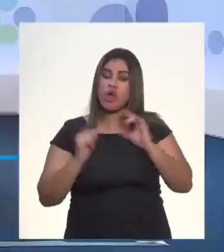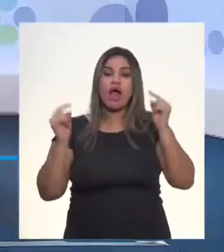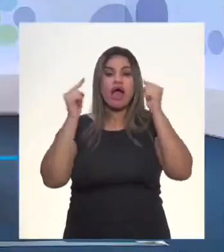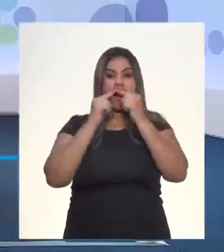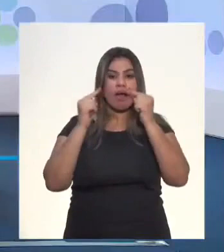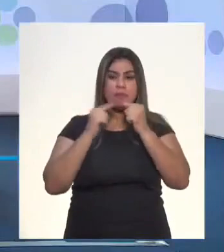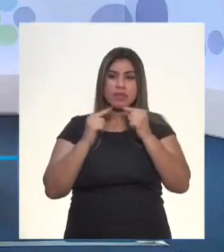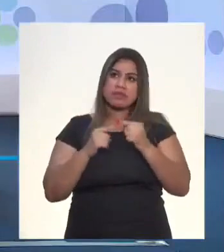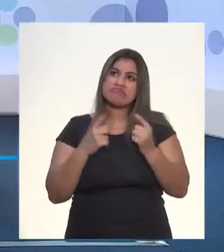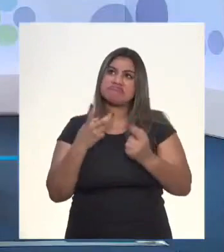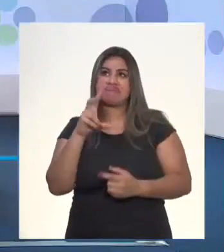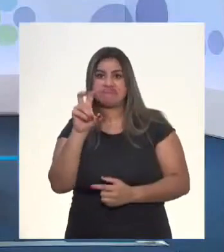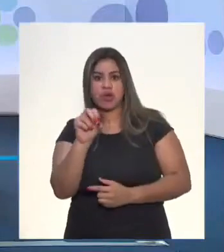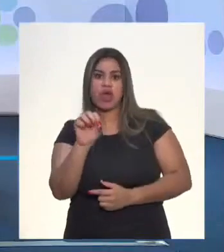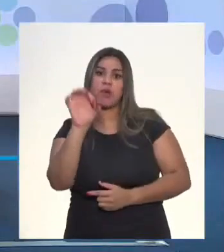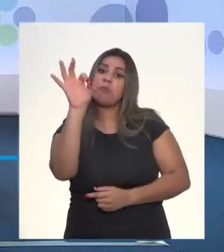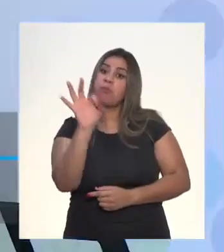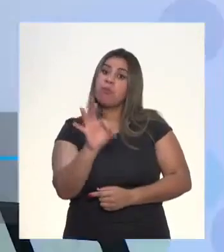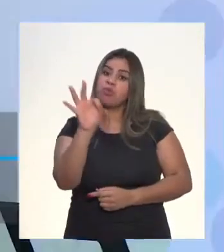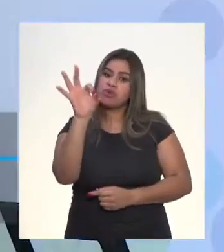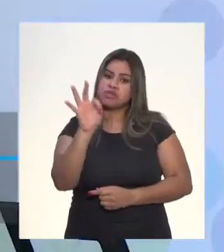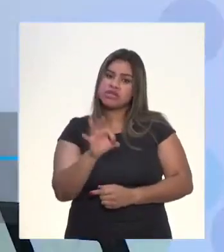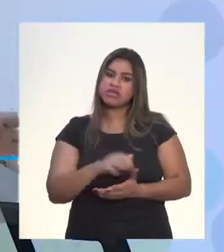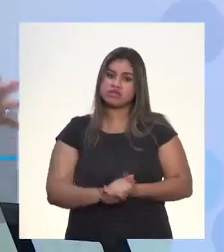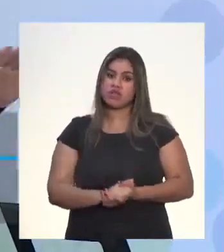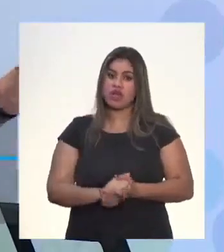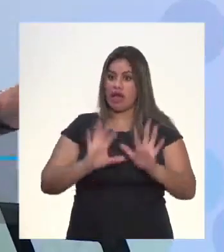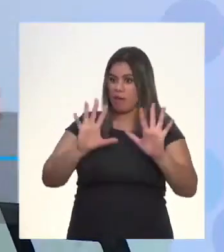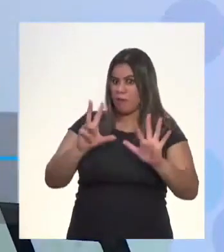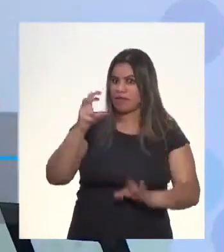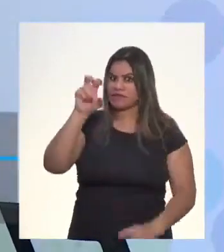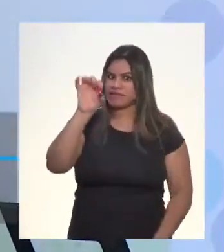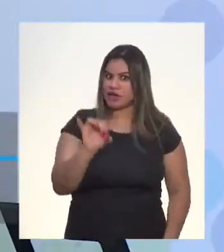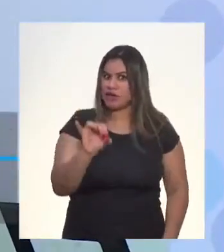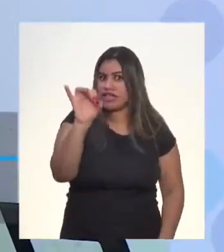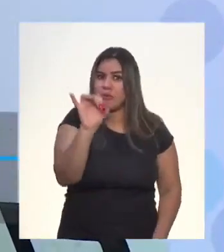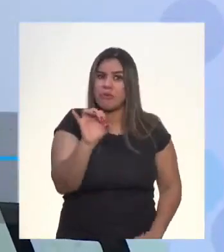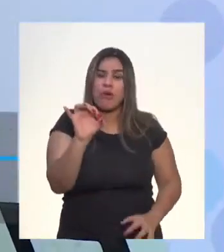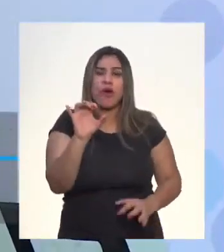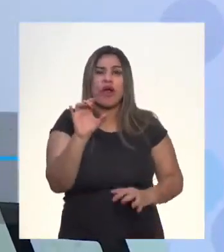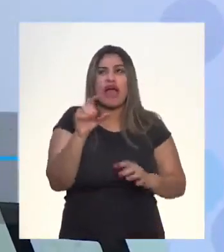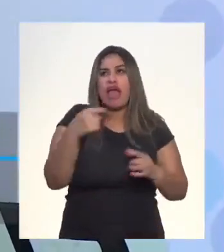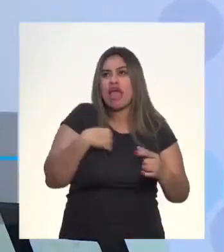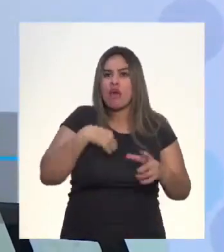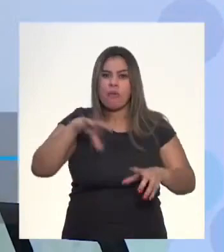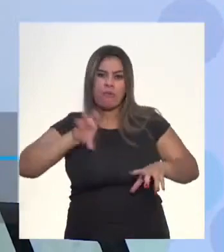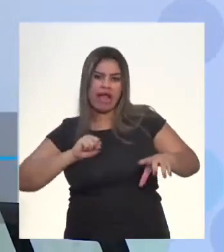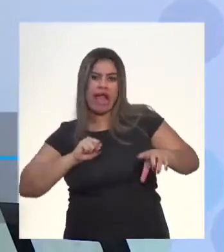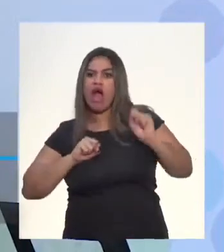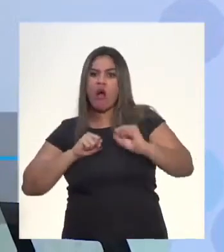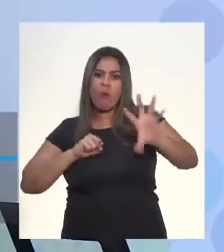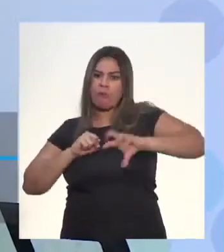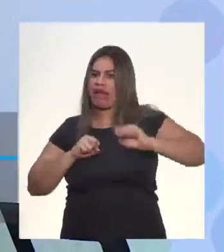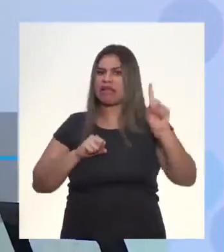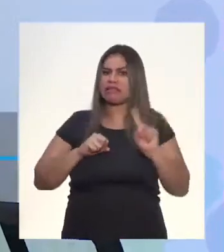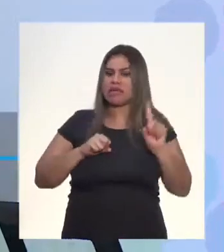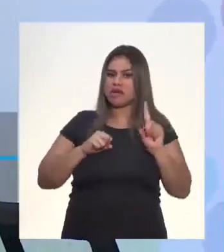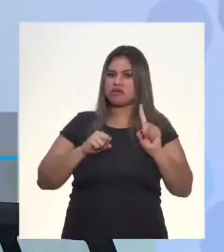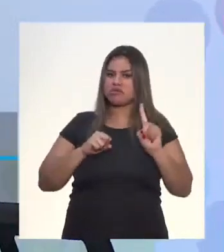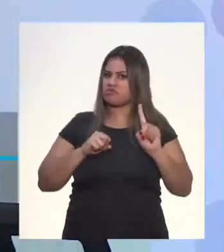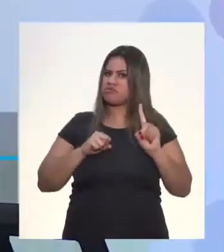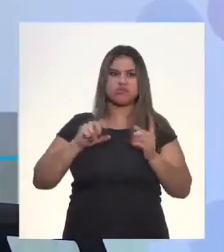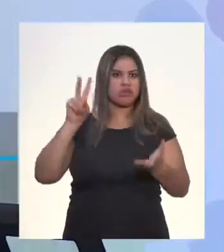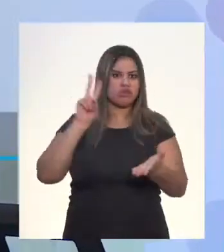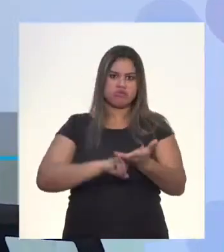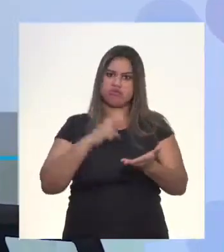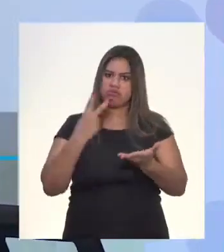né? E aí colocaram assim, então é 50% de chance de eu pegar ou não pegar? Não. Né? Isso é uma interpretação errônea